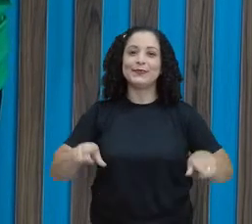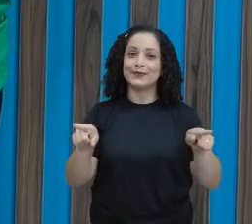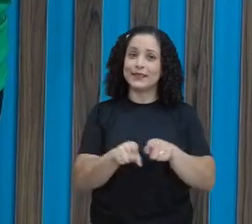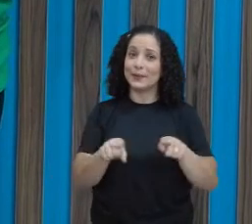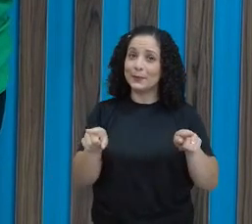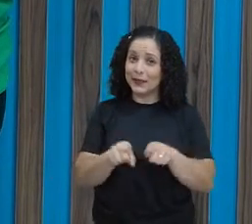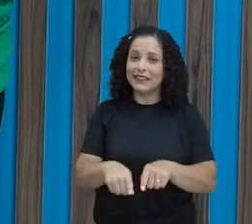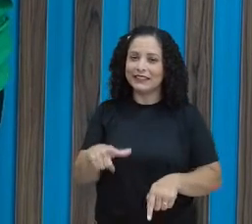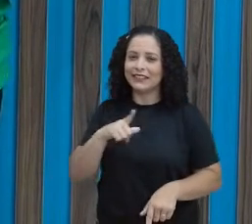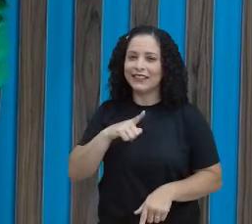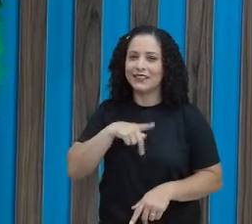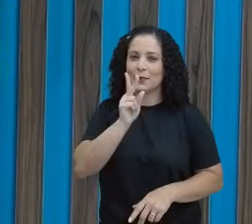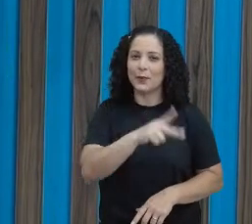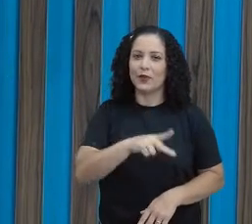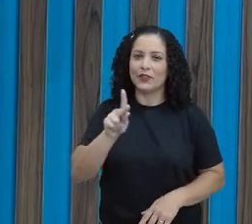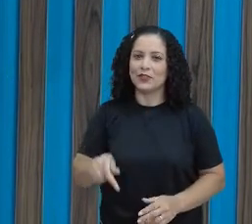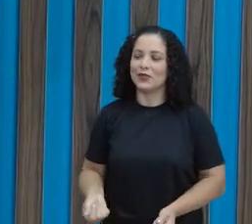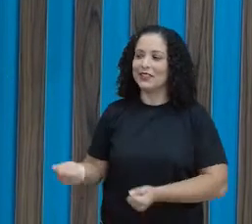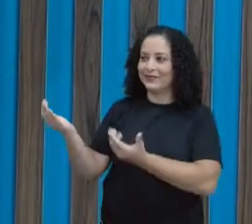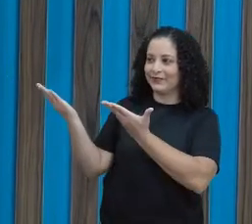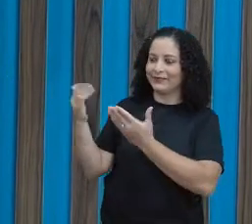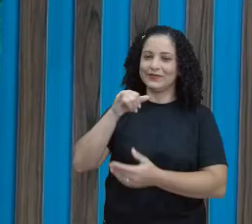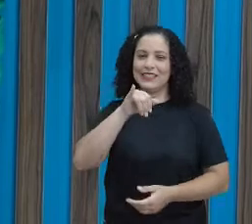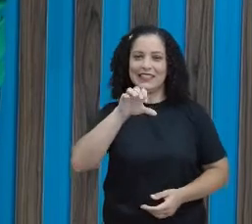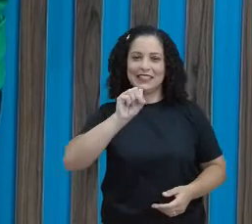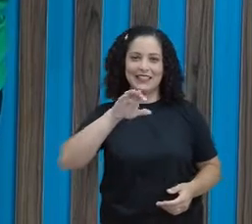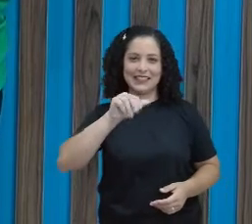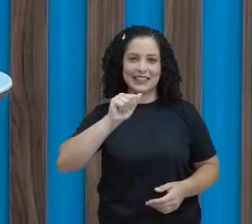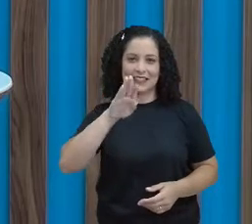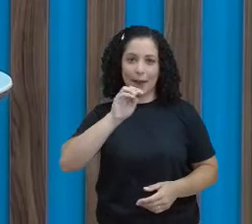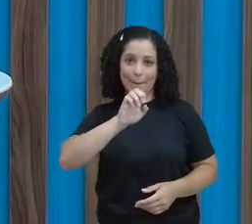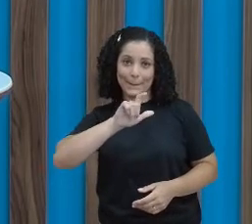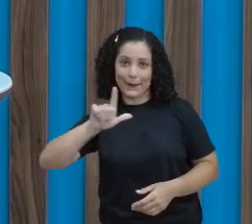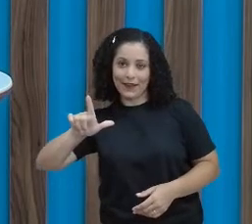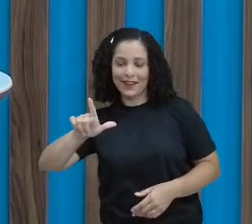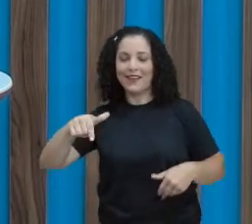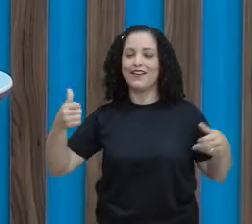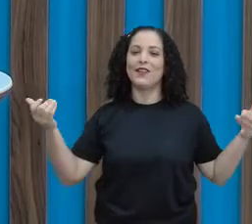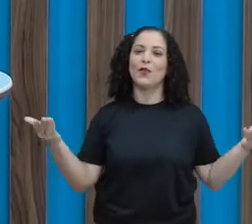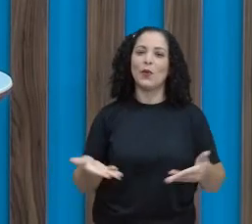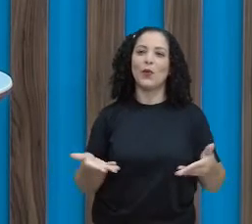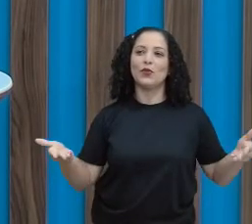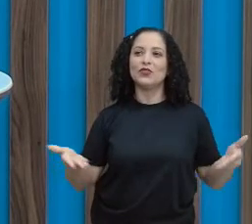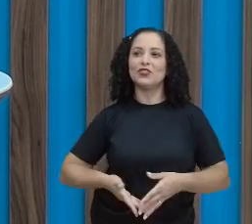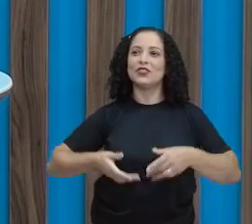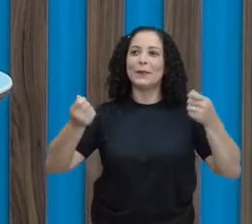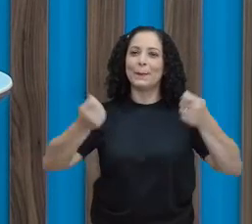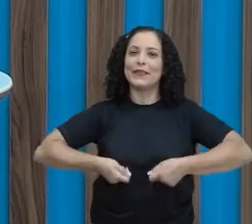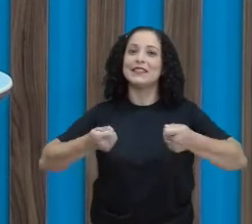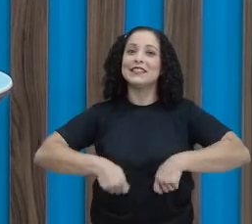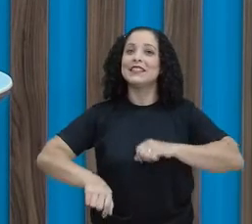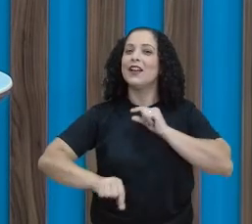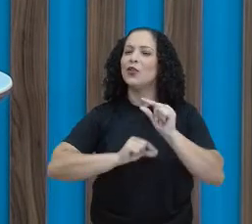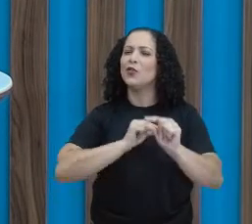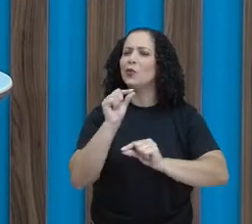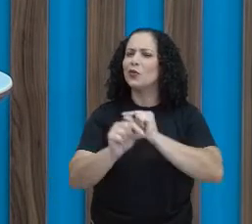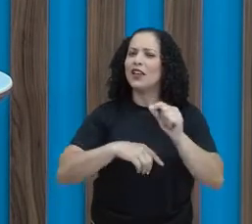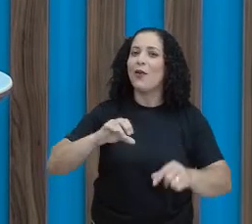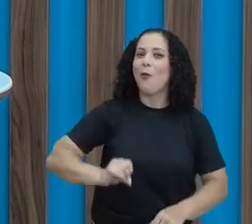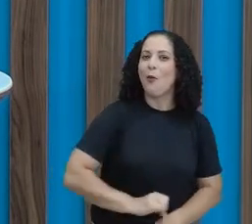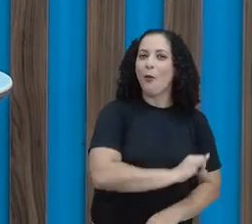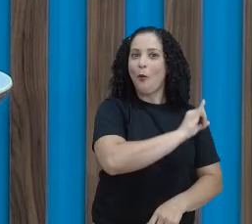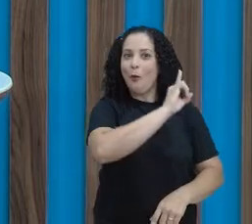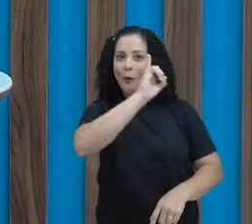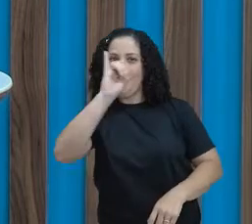também da professora Isabel. E hoje, professora, a gente tem que dar um oi especial, um beijo,